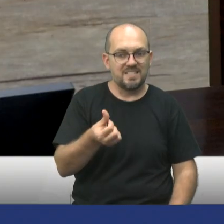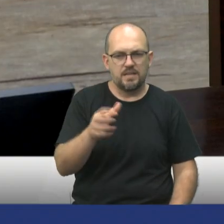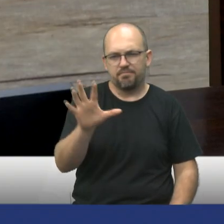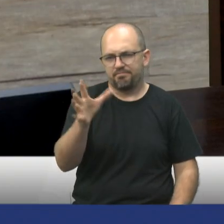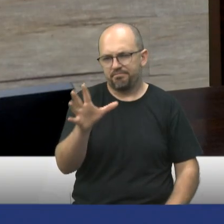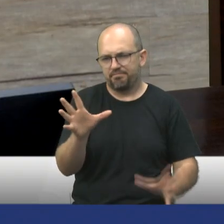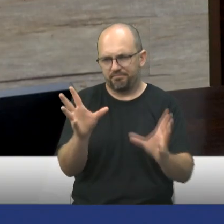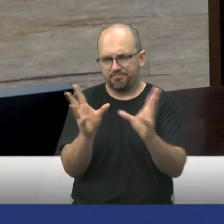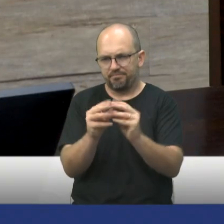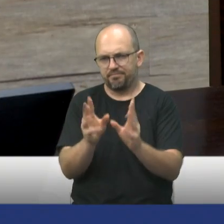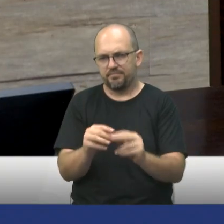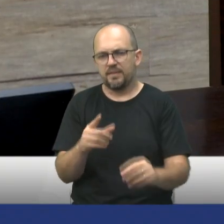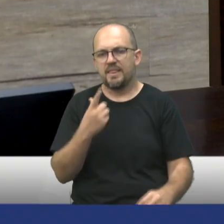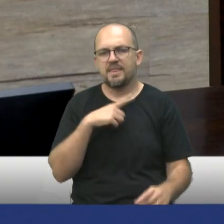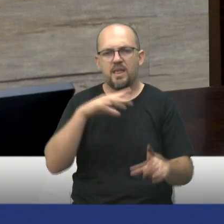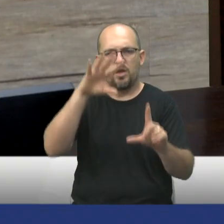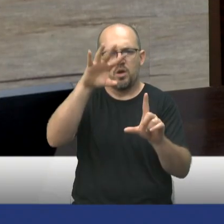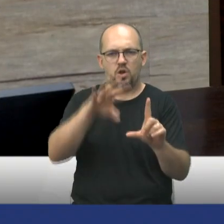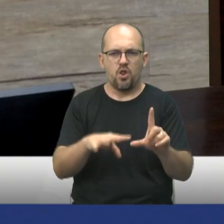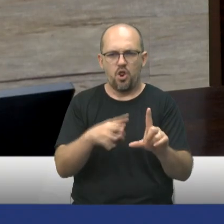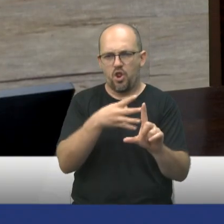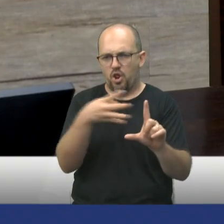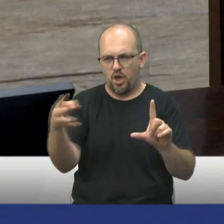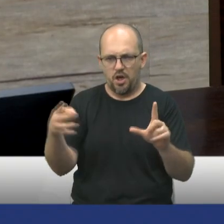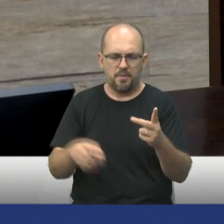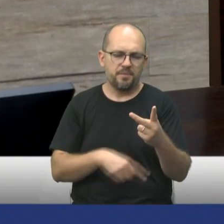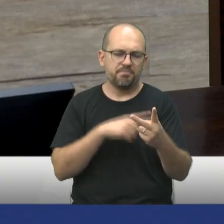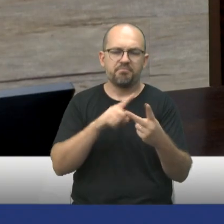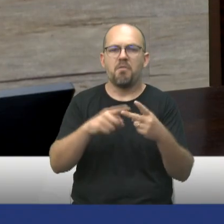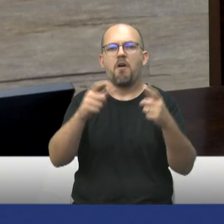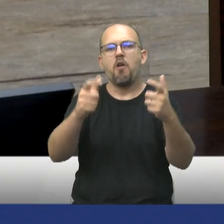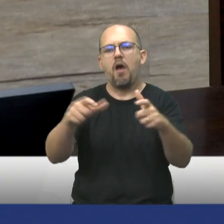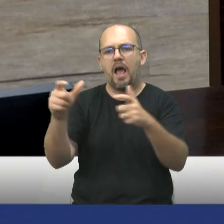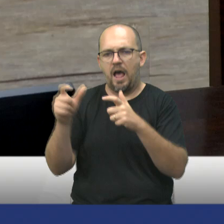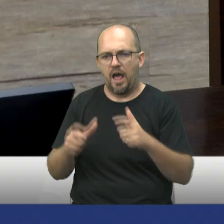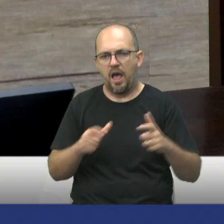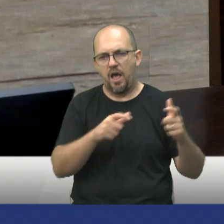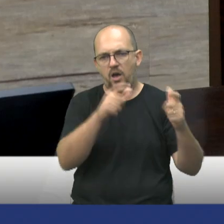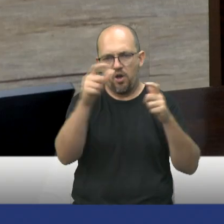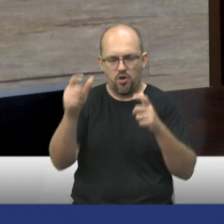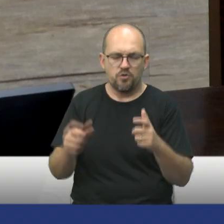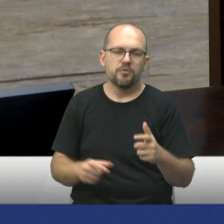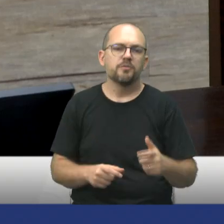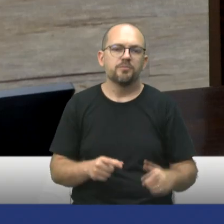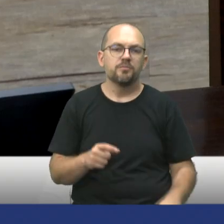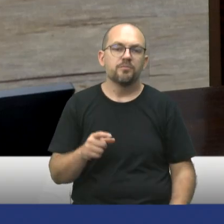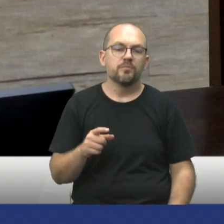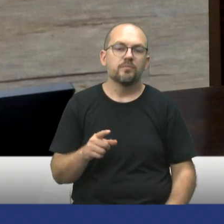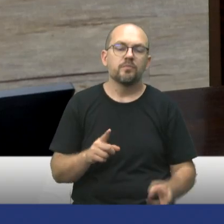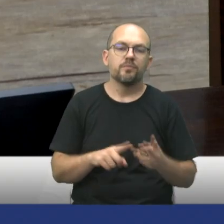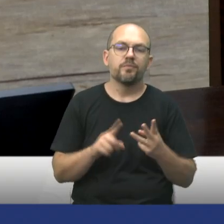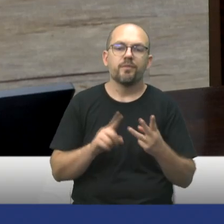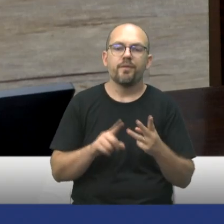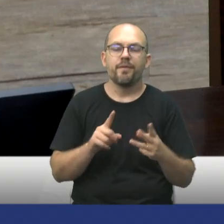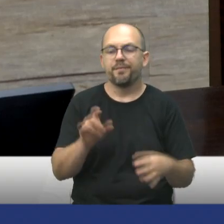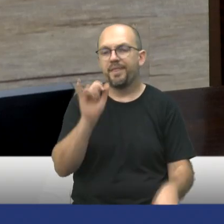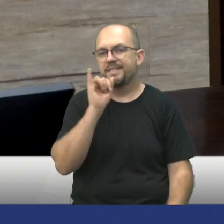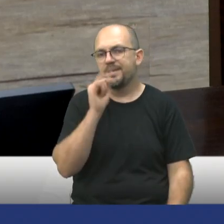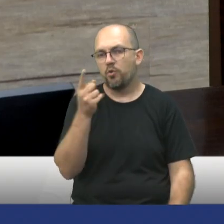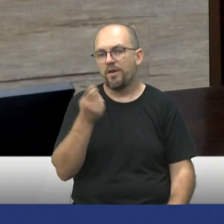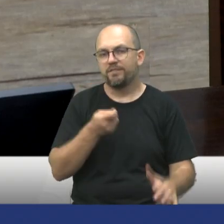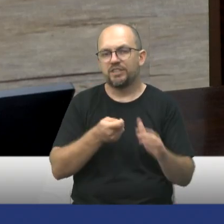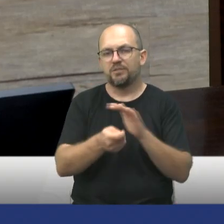tem o cronograma, os locais que vão fazer, mas vai ter um investimento aqui,